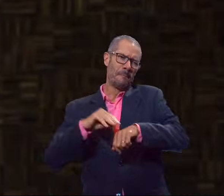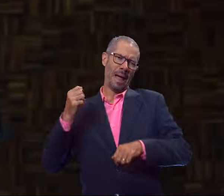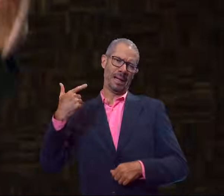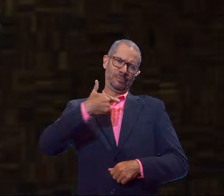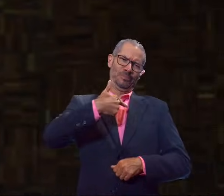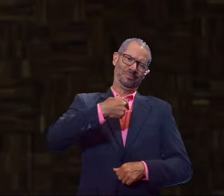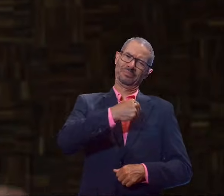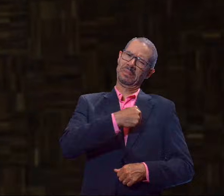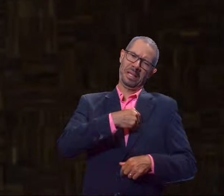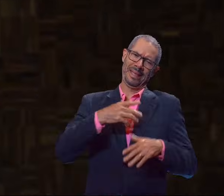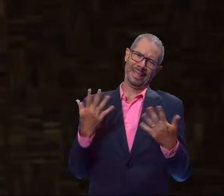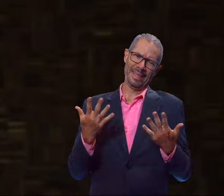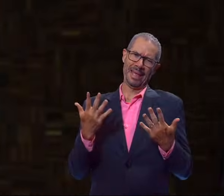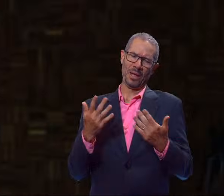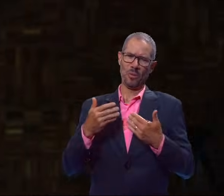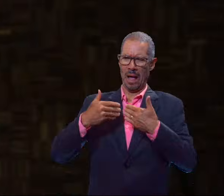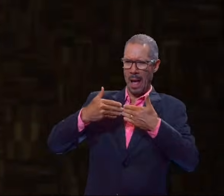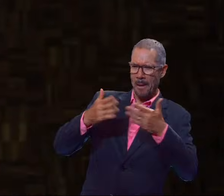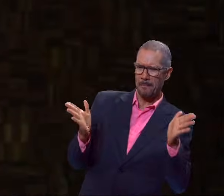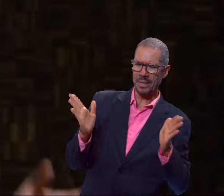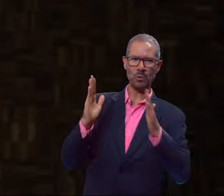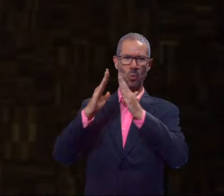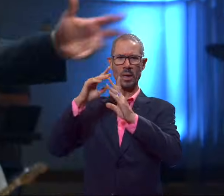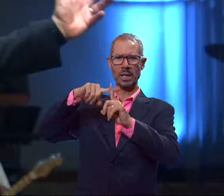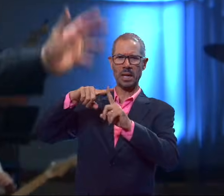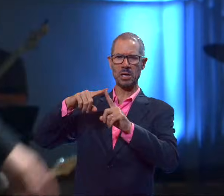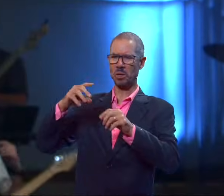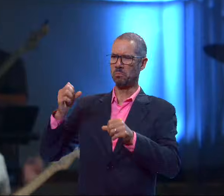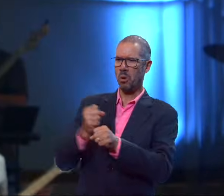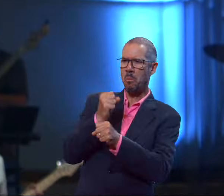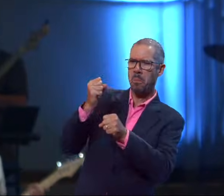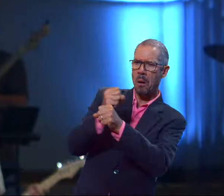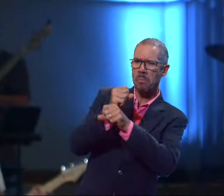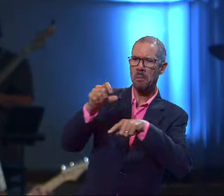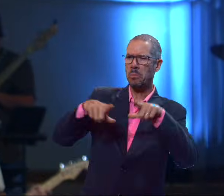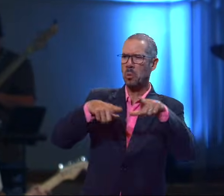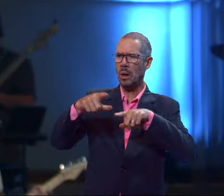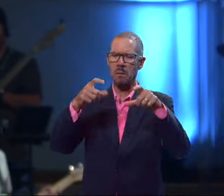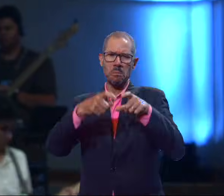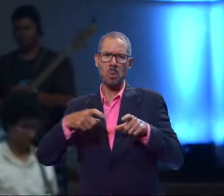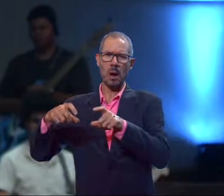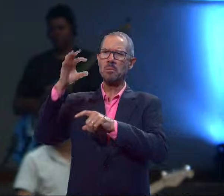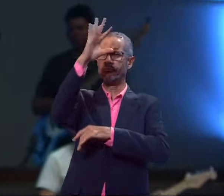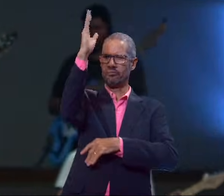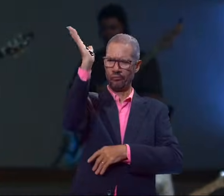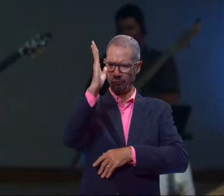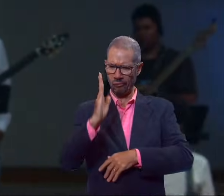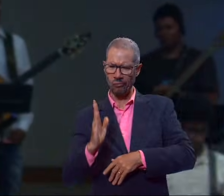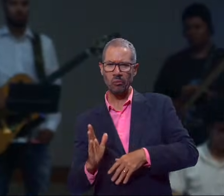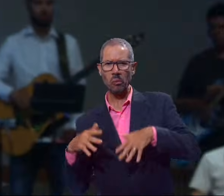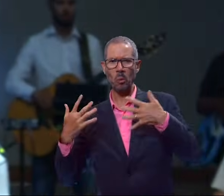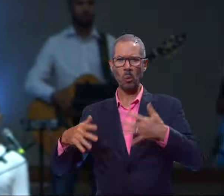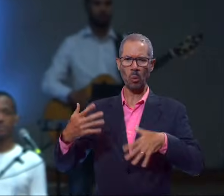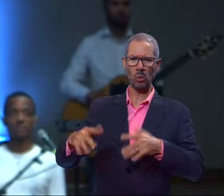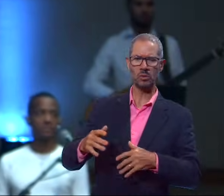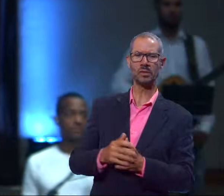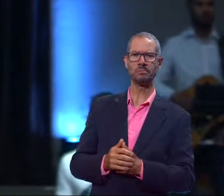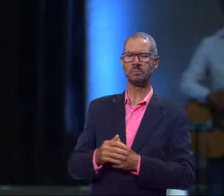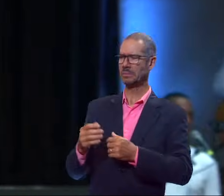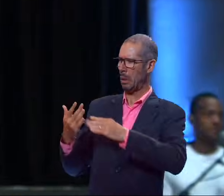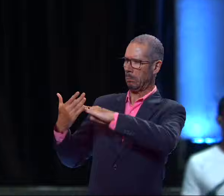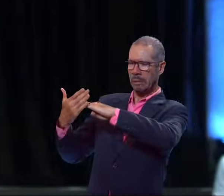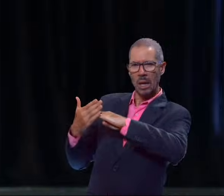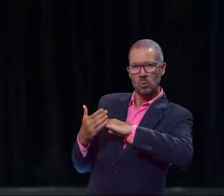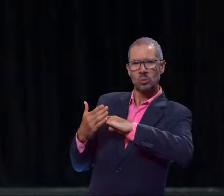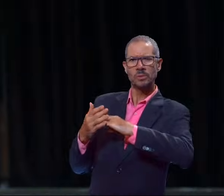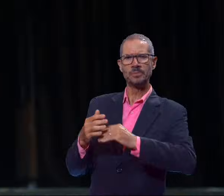já abriu igreja no Brasil todo, fazendo um trabalho lindo. Pastor, que conselho você me dá?